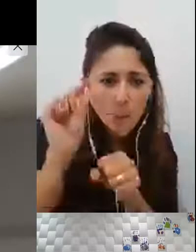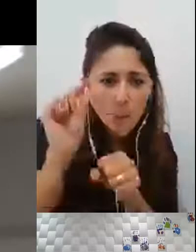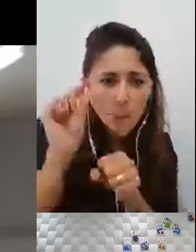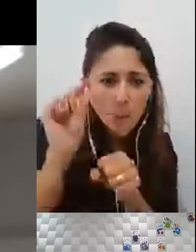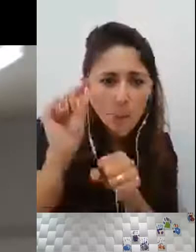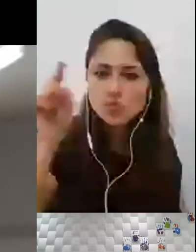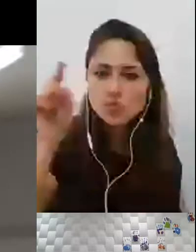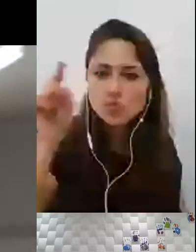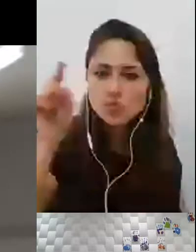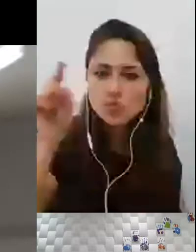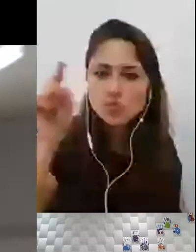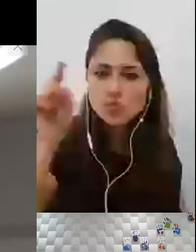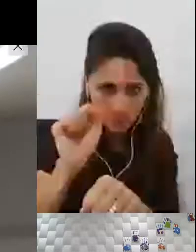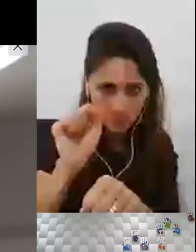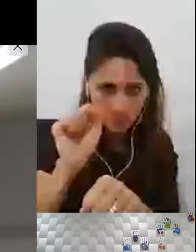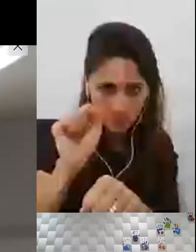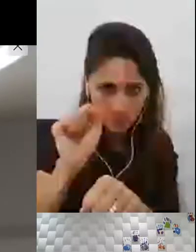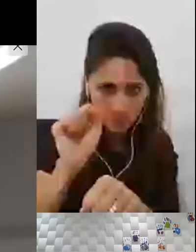imagem dele.